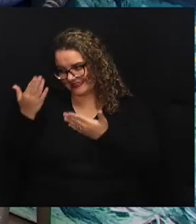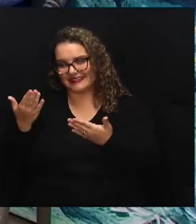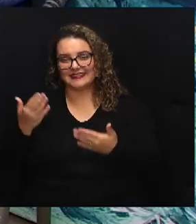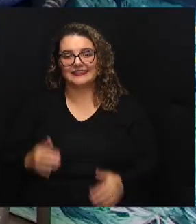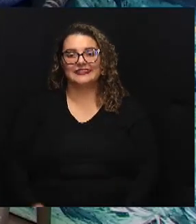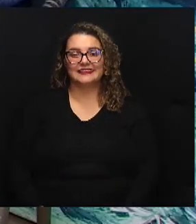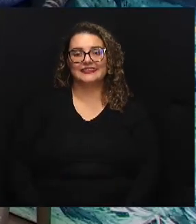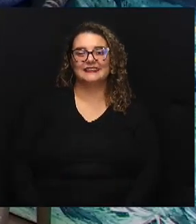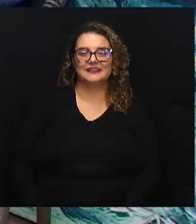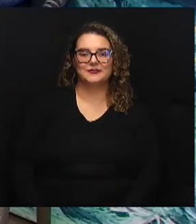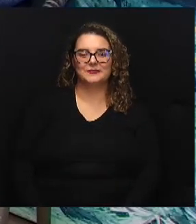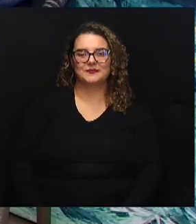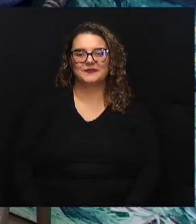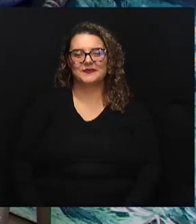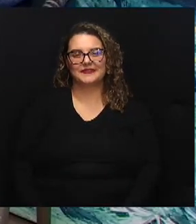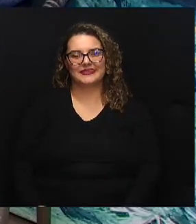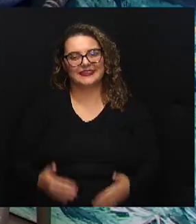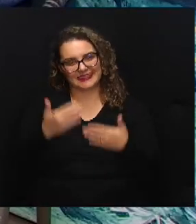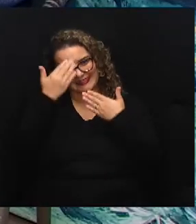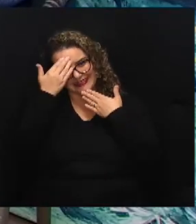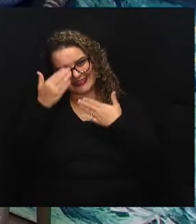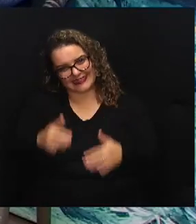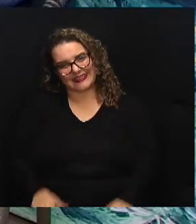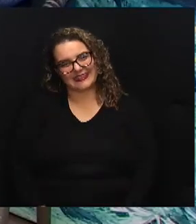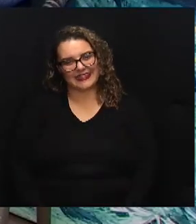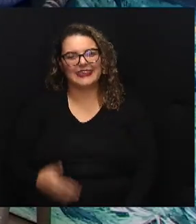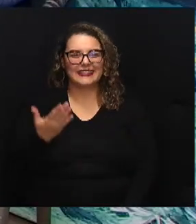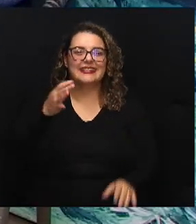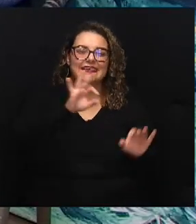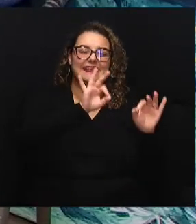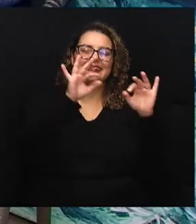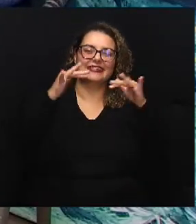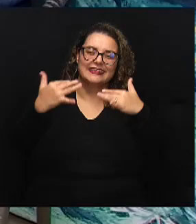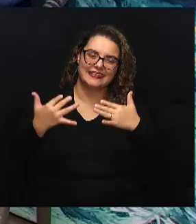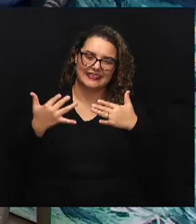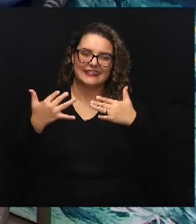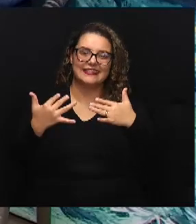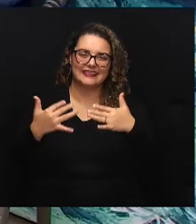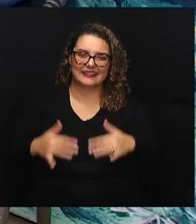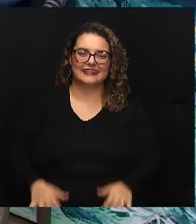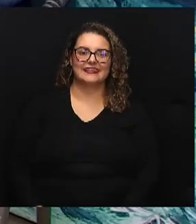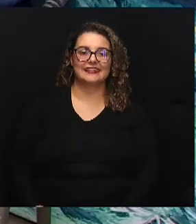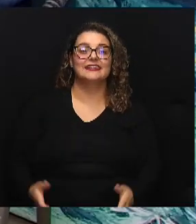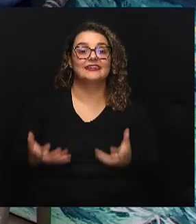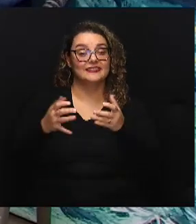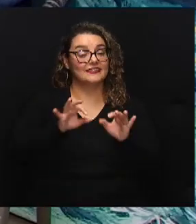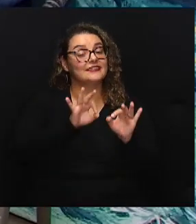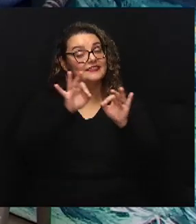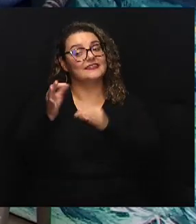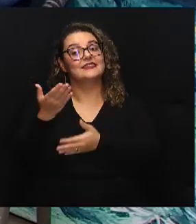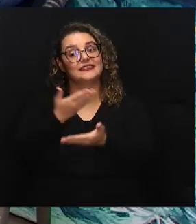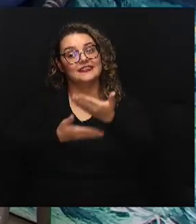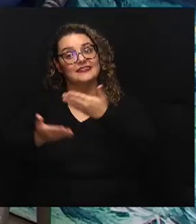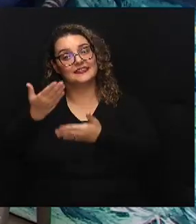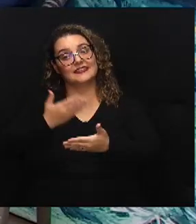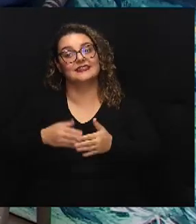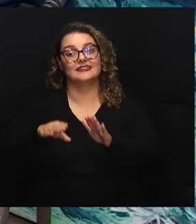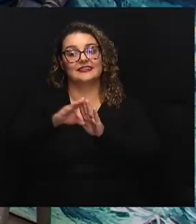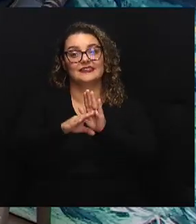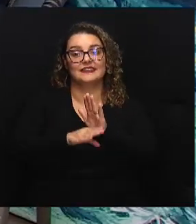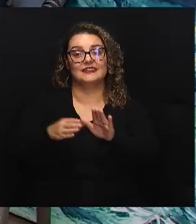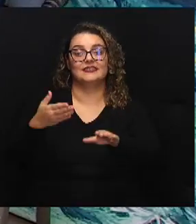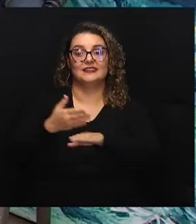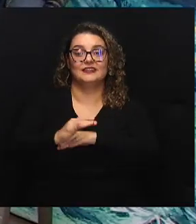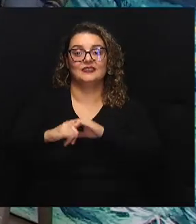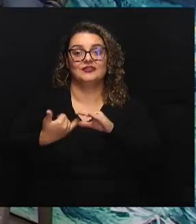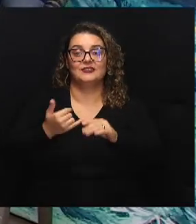você que nos assiste, obrigada. Obrigado. E para você que nos assiste, quiser rever ou compartilhar esse programa, é só acessar o YouTube